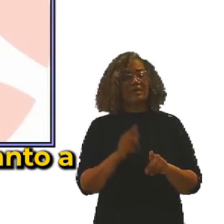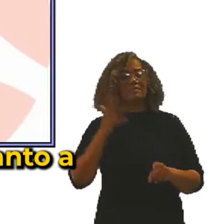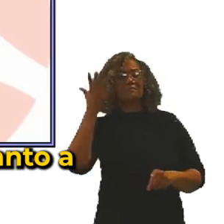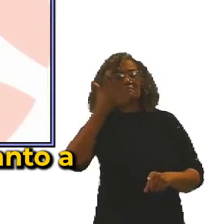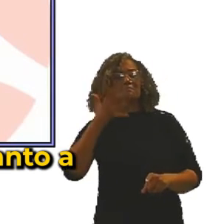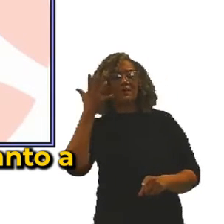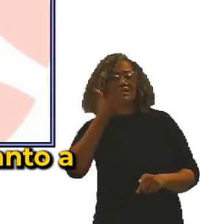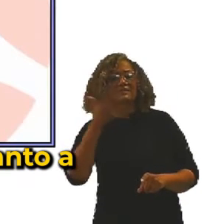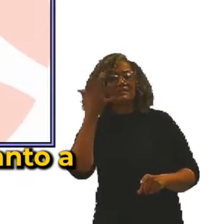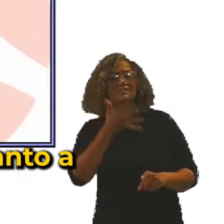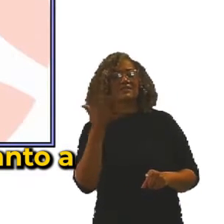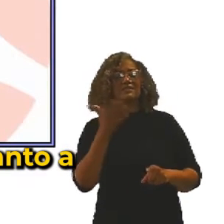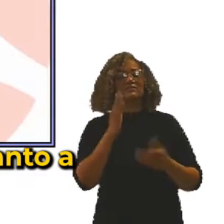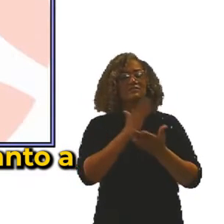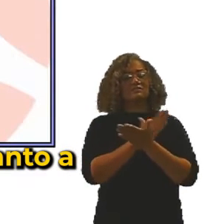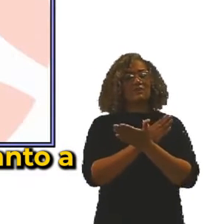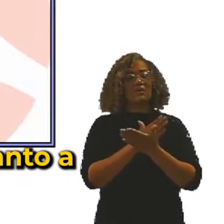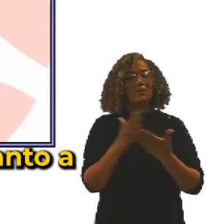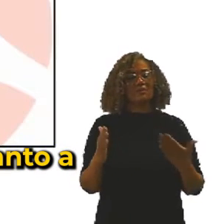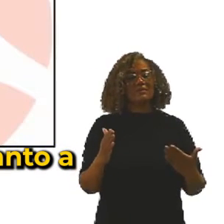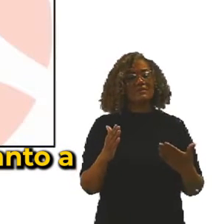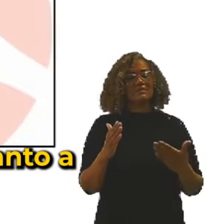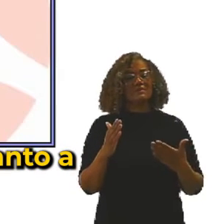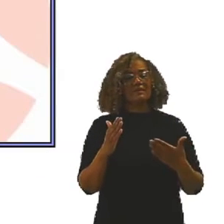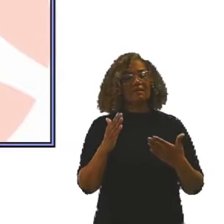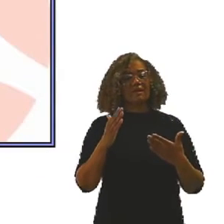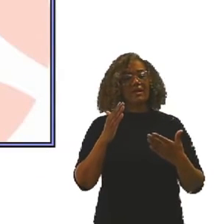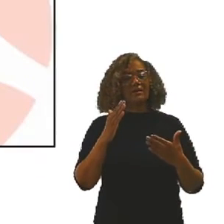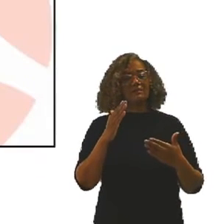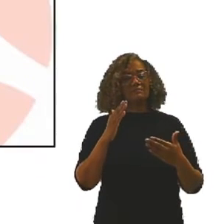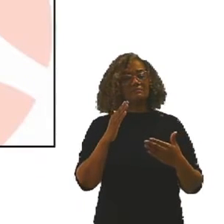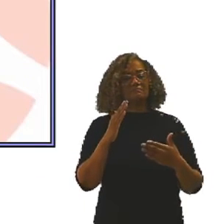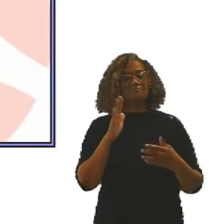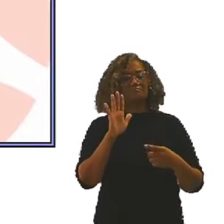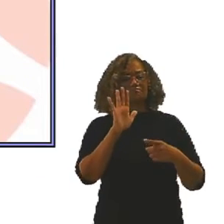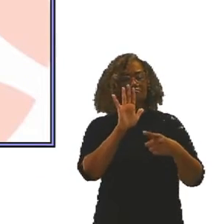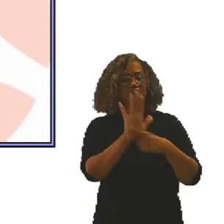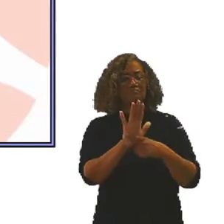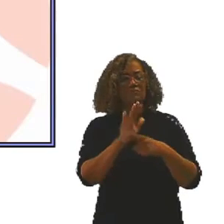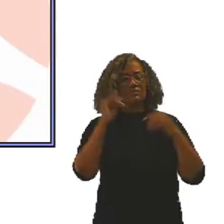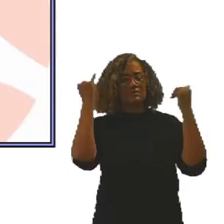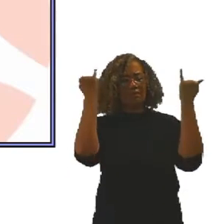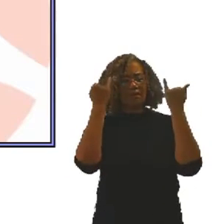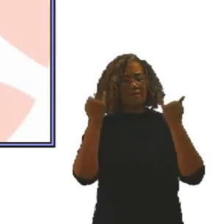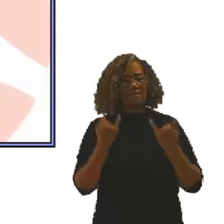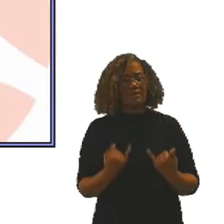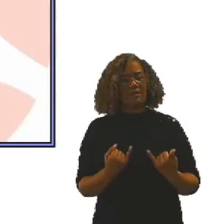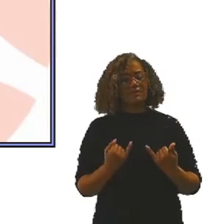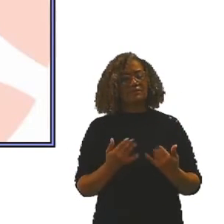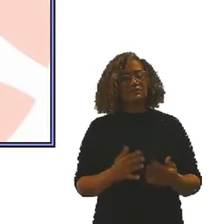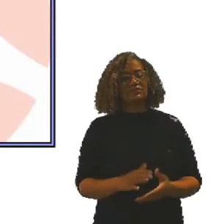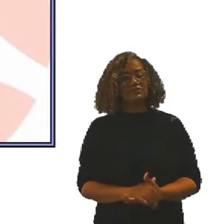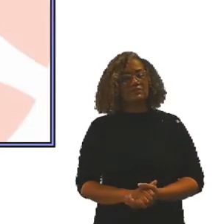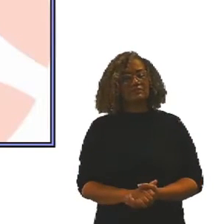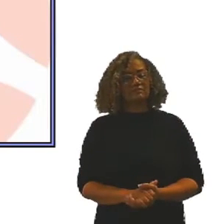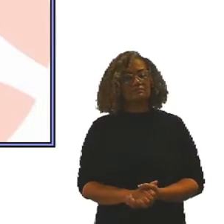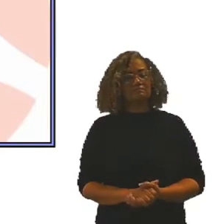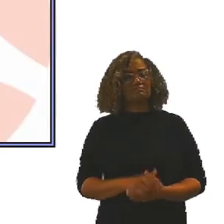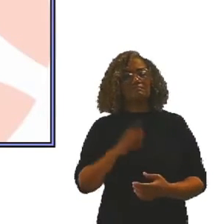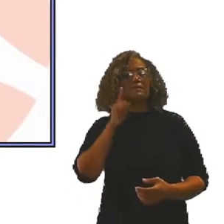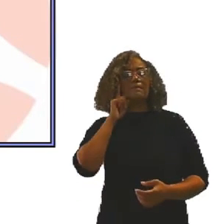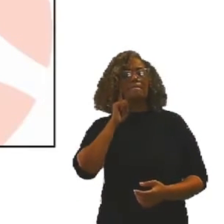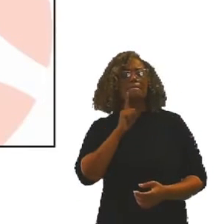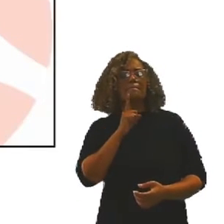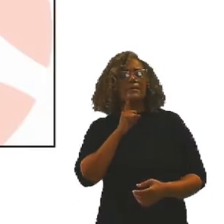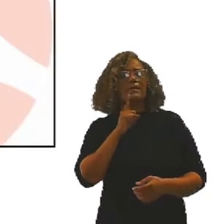farão sua audiodescrição. Quanto a mim, eu tenho 1,83, pele